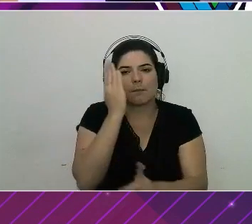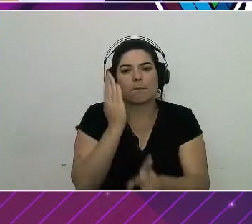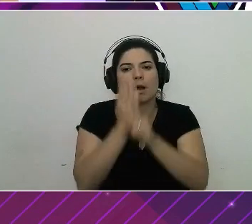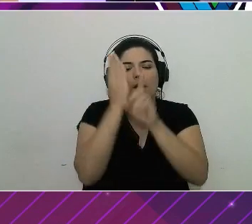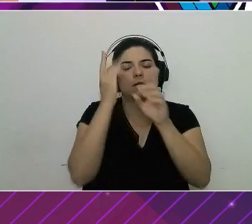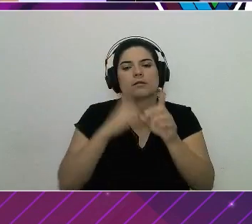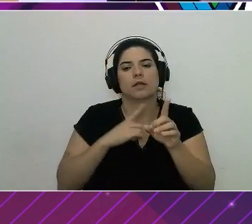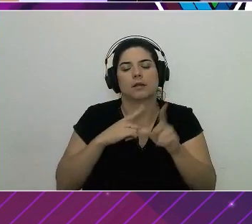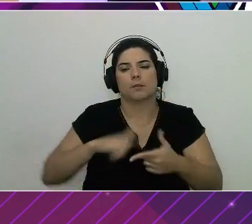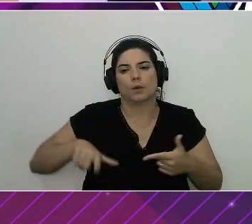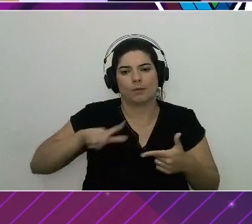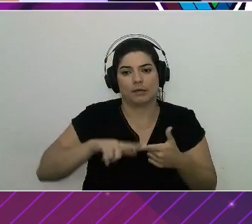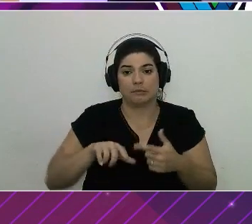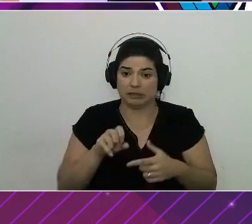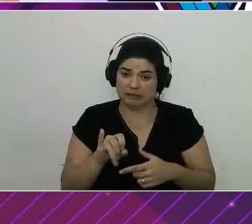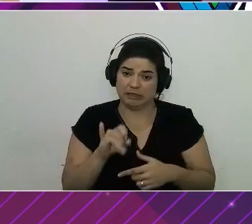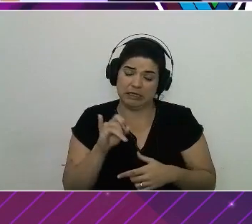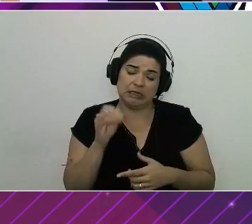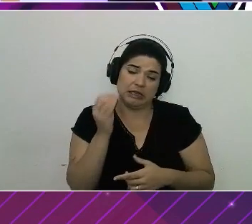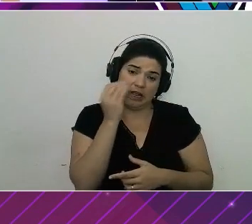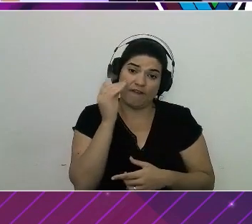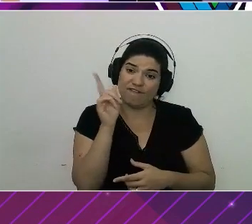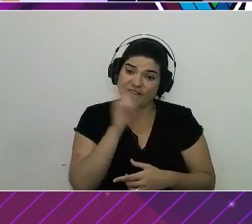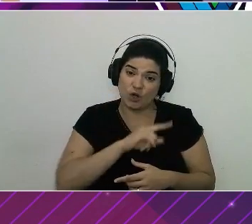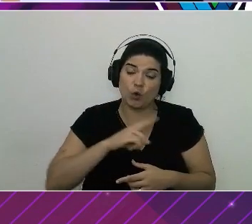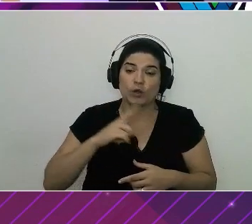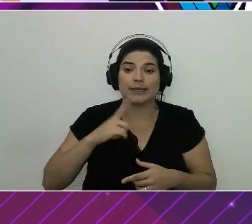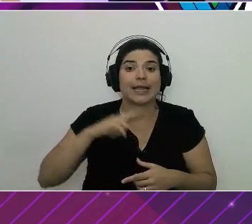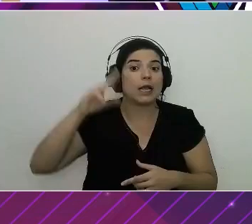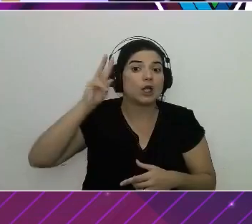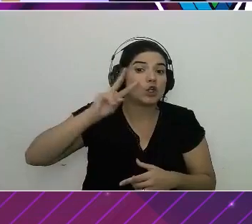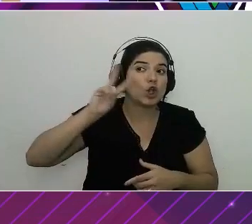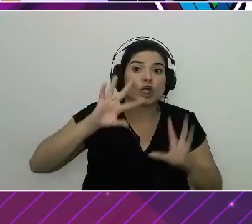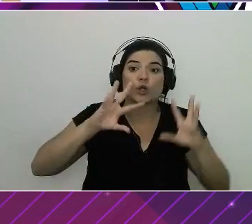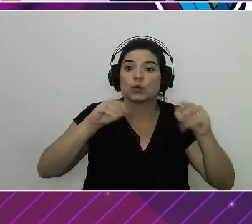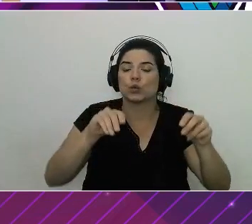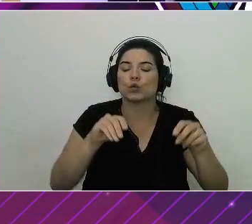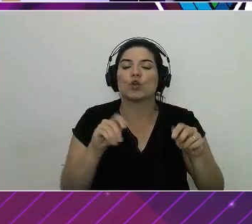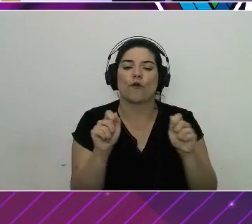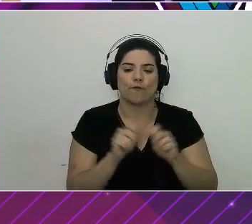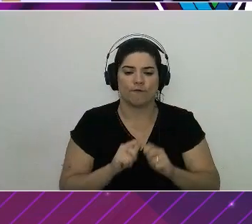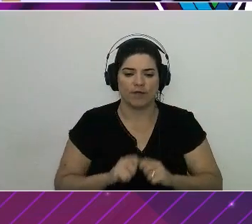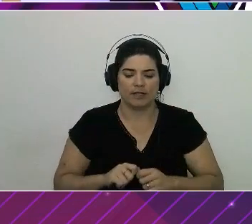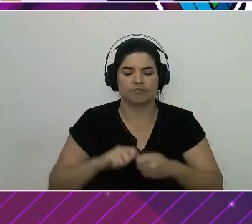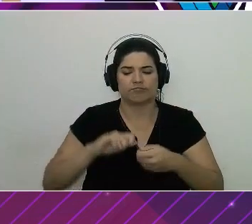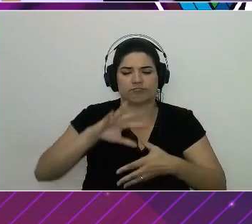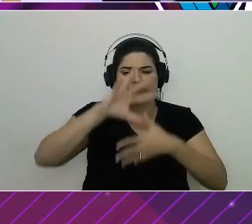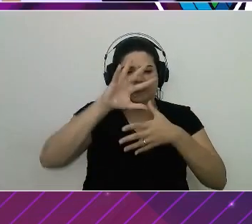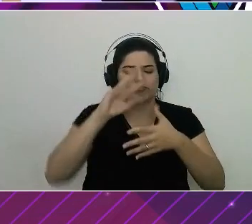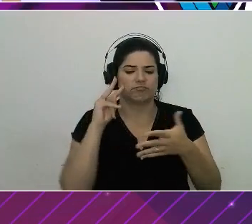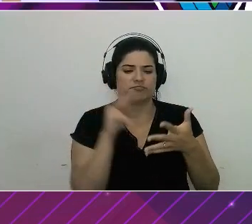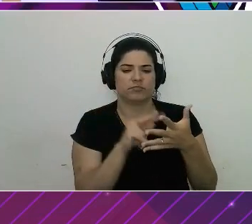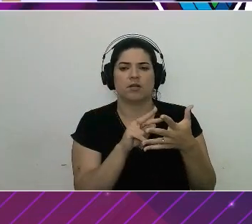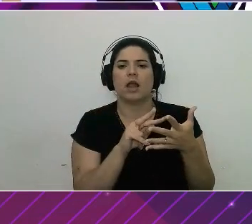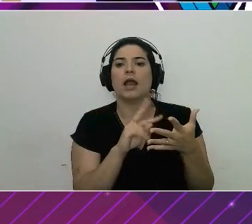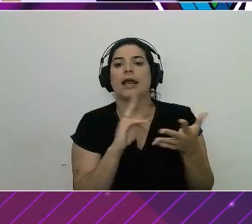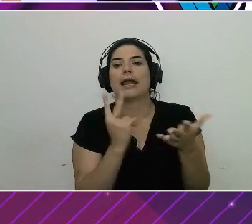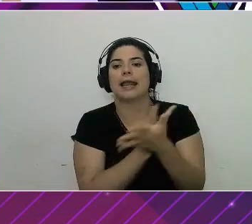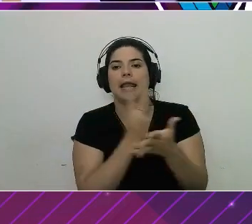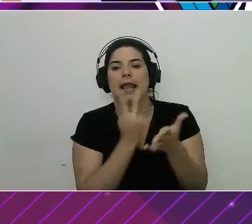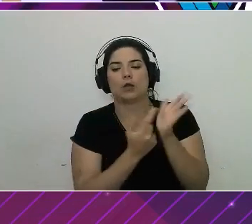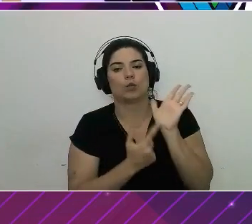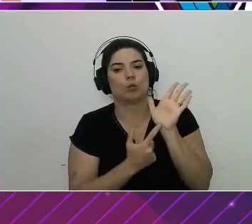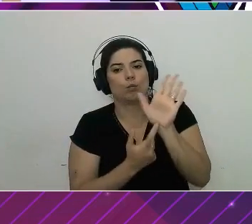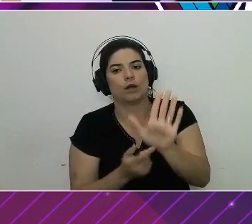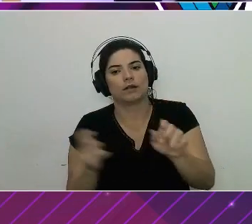teste falhou, pelo menos você tem o histórico de tudo que sua aplicação fez e provavelmente você tem um erro que aconteceu que fez com que a sua